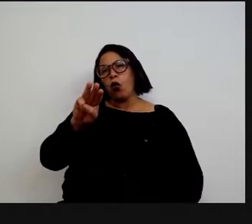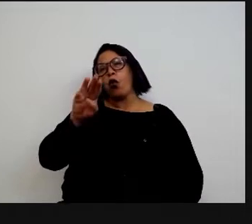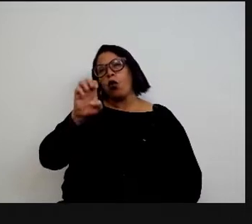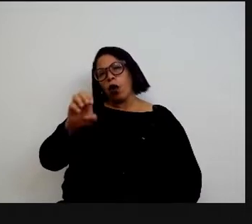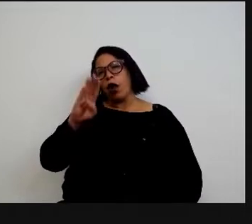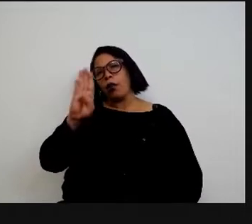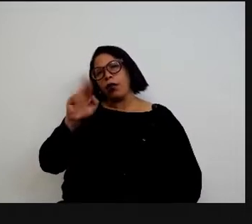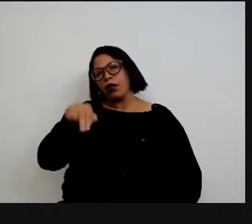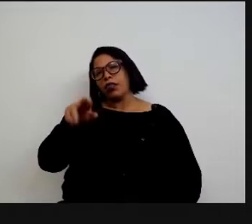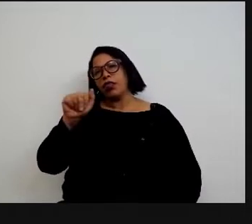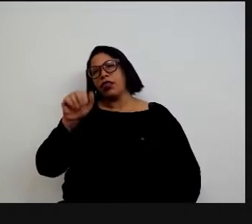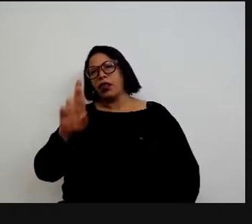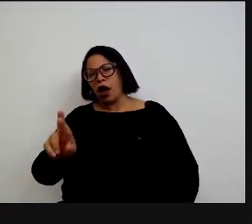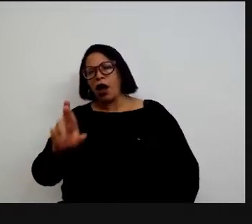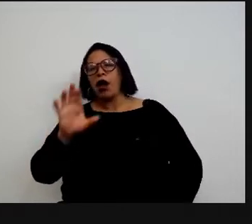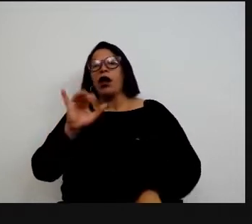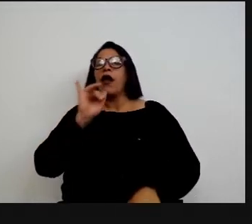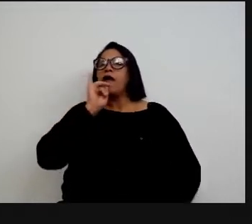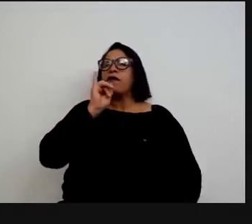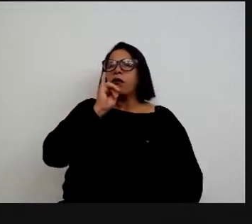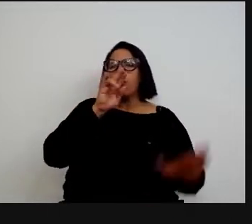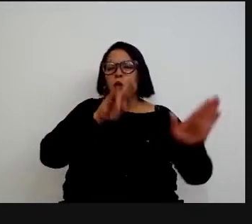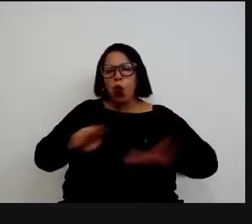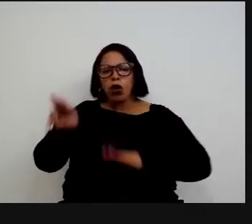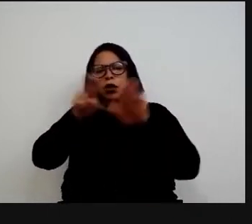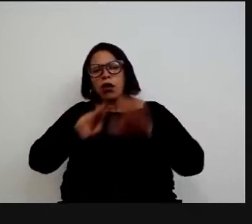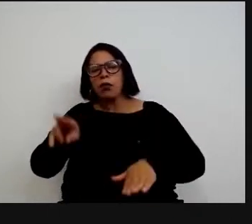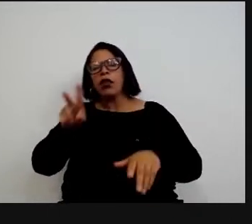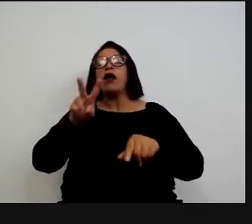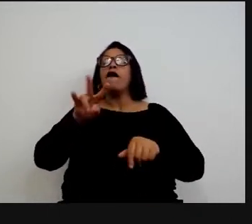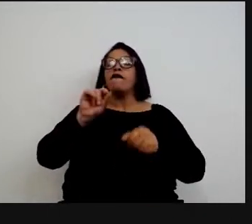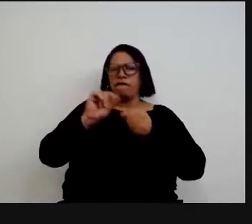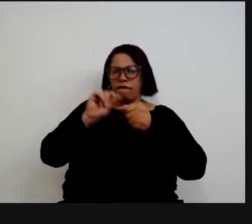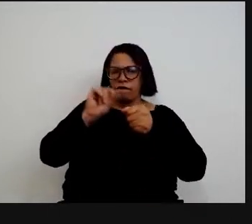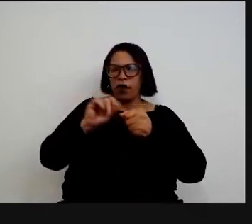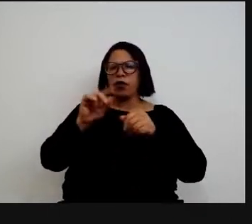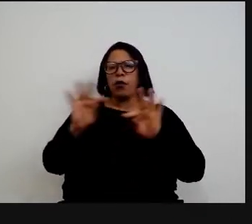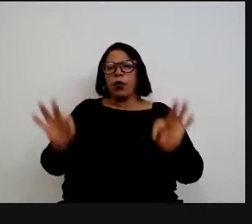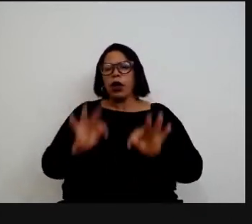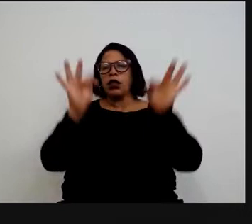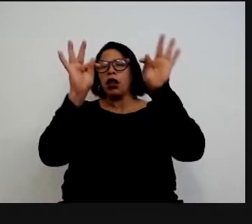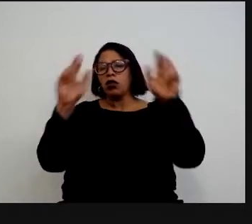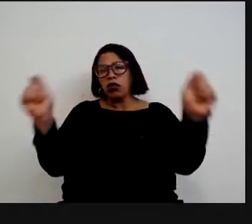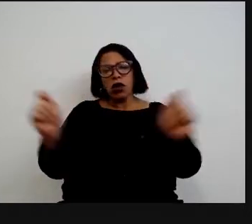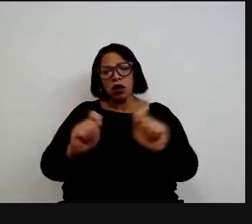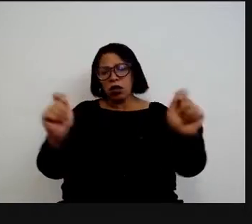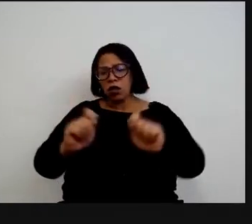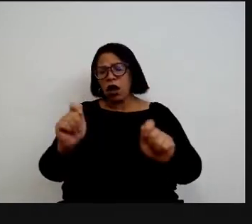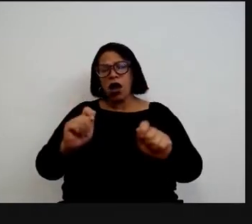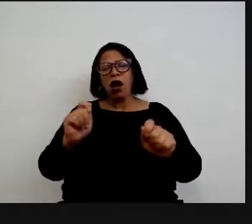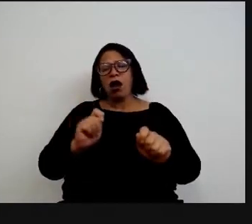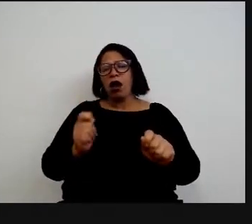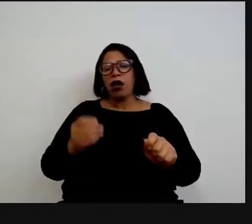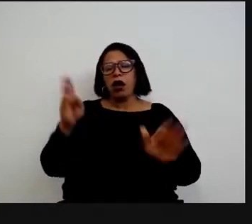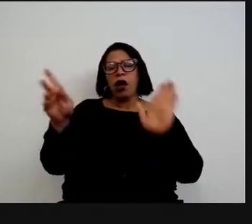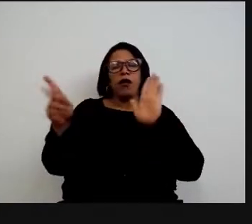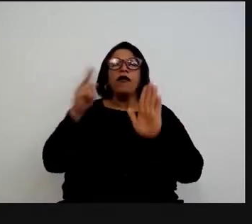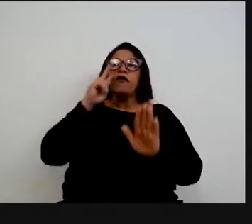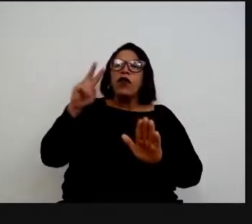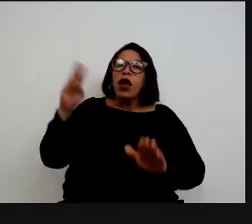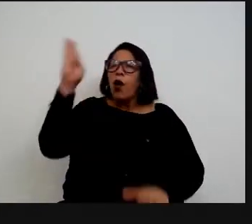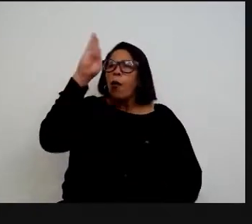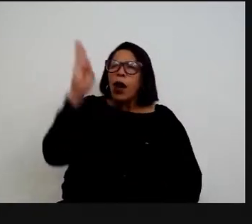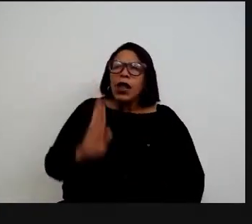muito constante agora. Nós fazemos quase 1, 2 por semana, porque foi uma tecnologia que veio para ficar, que a gente chega no Brasil